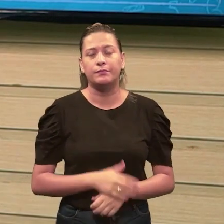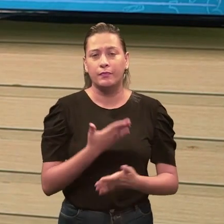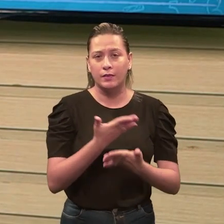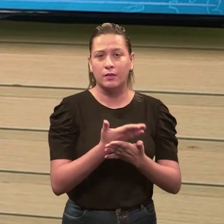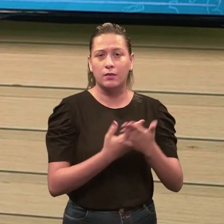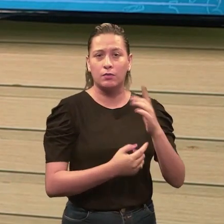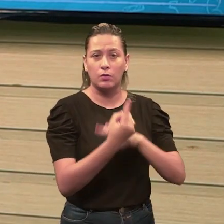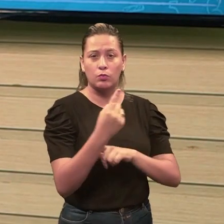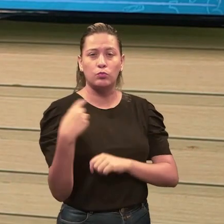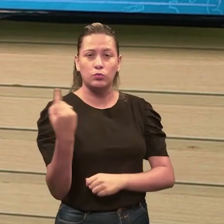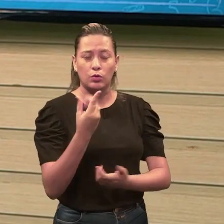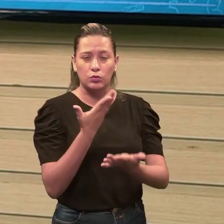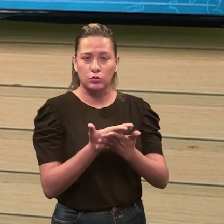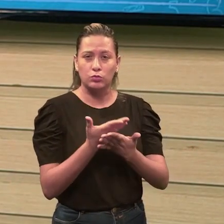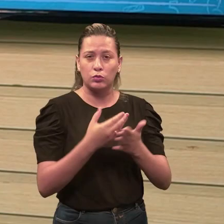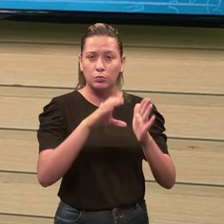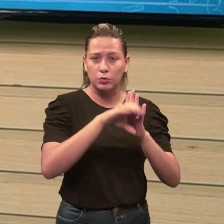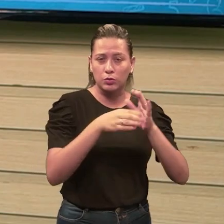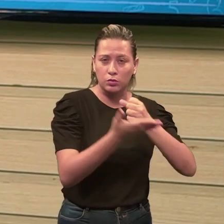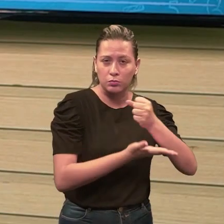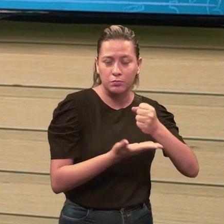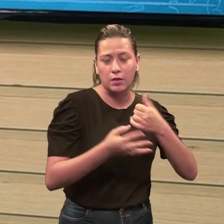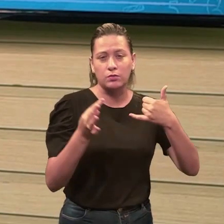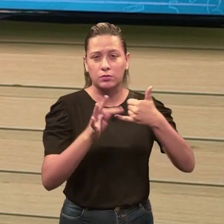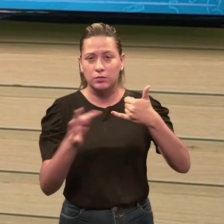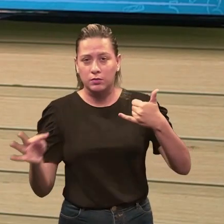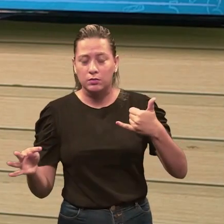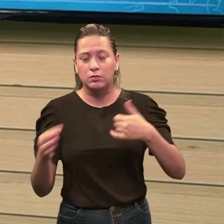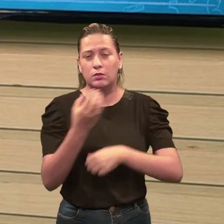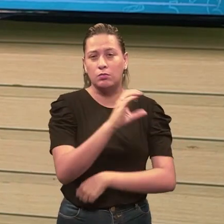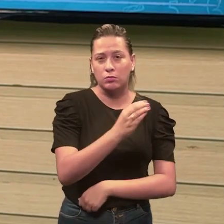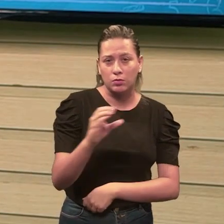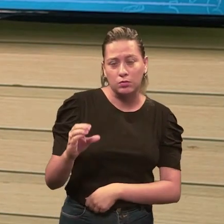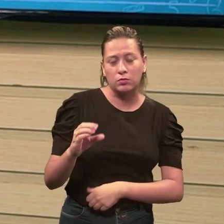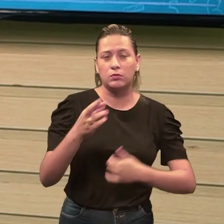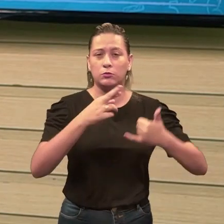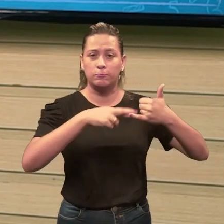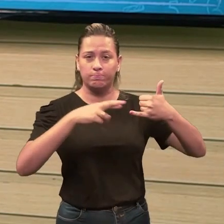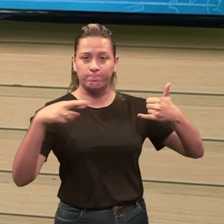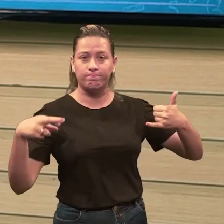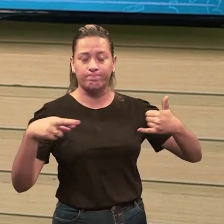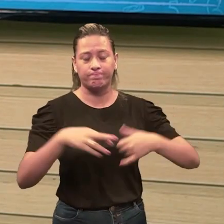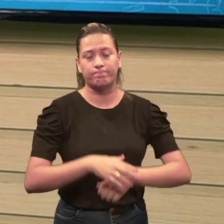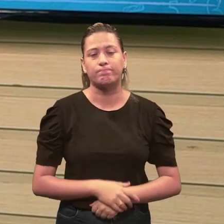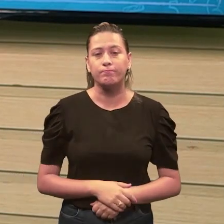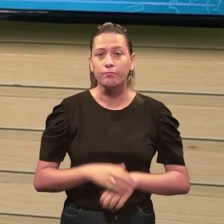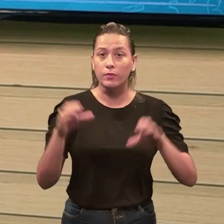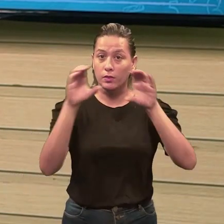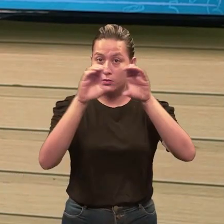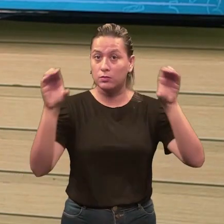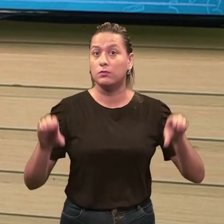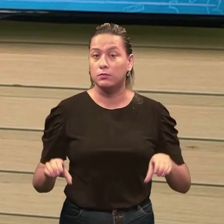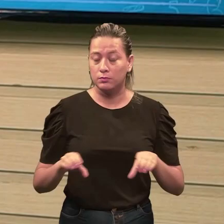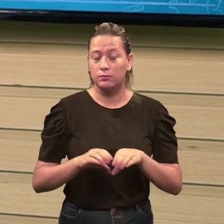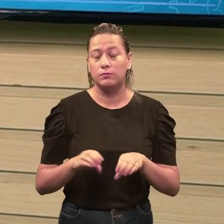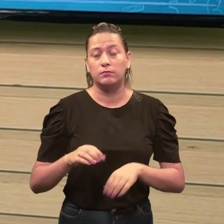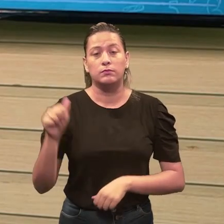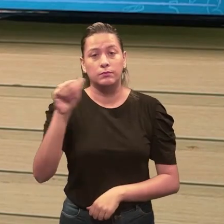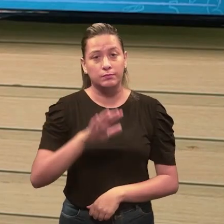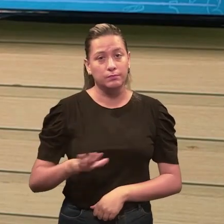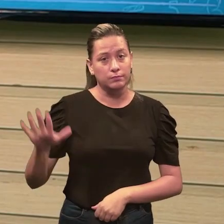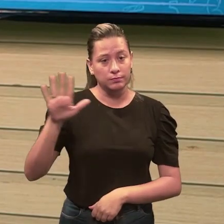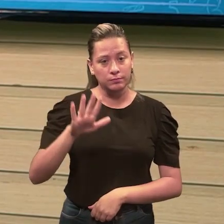vimos sobre os conceitos básicos, sobre tensão, corrente, resistência, circuitos, né, de forma